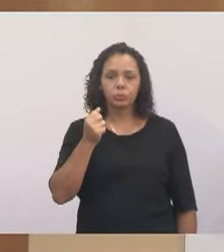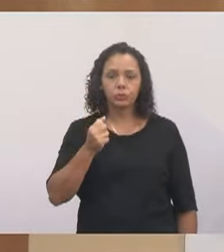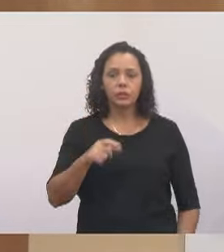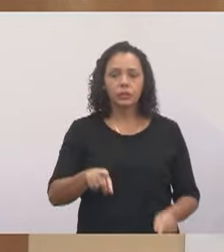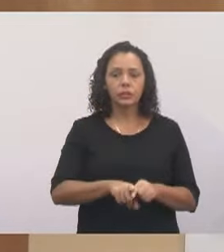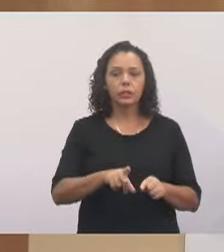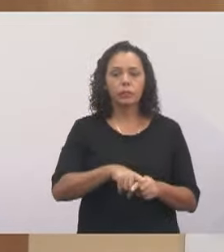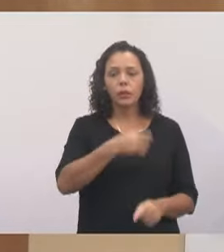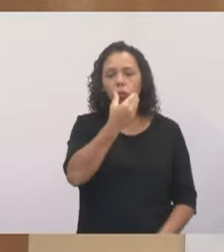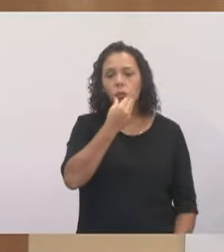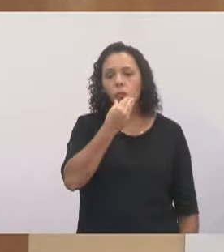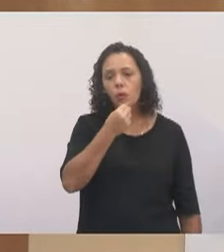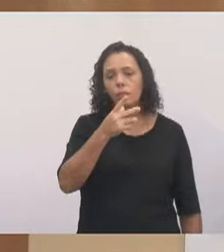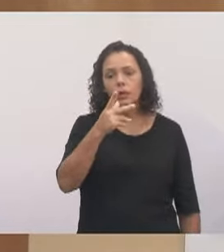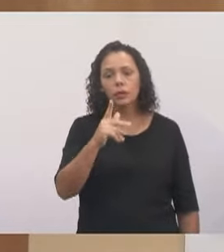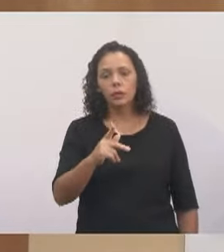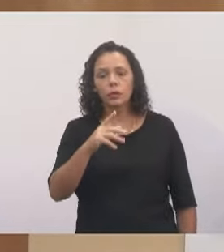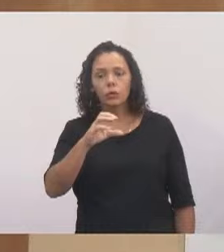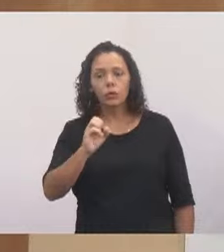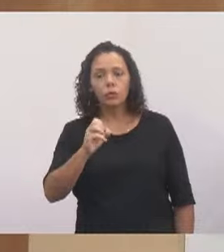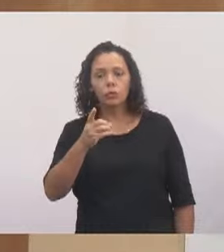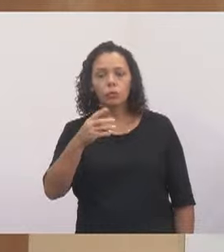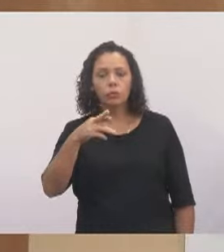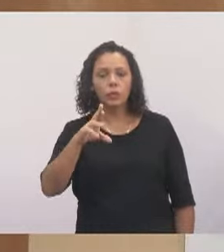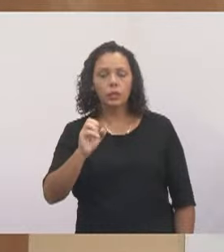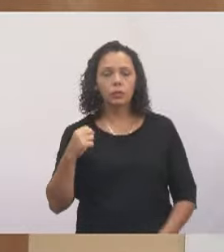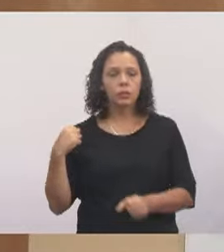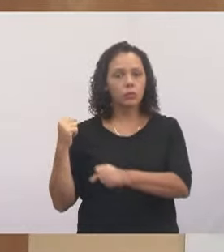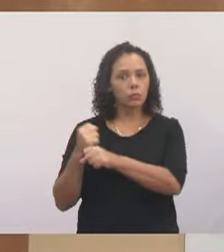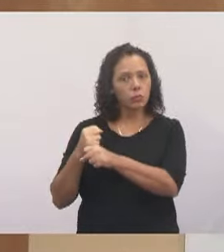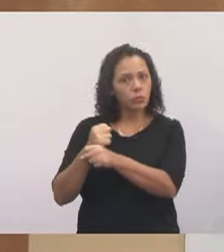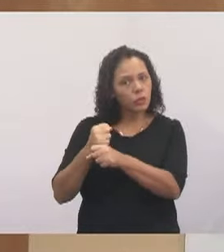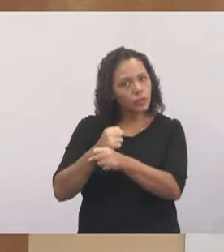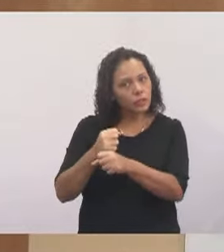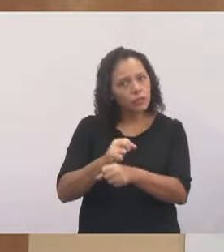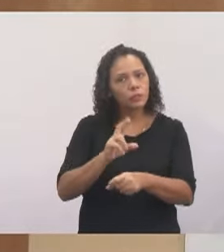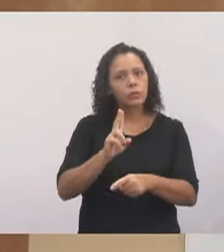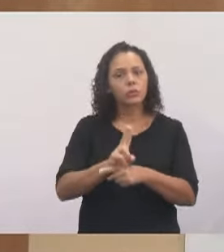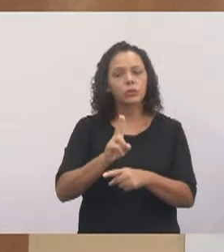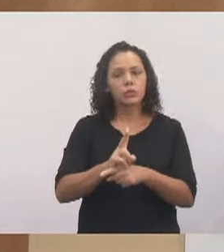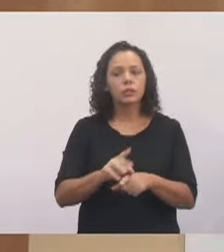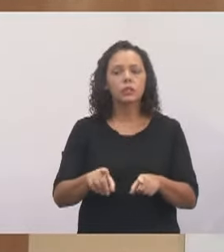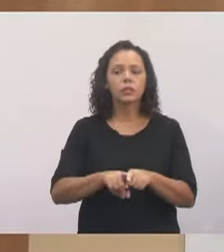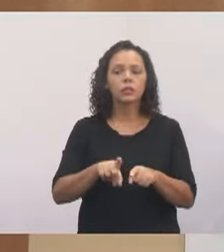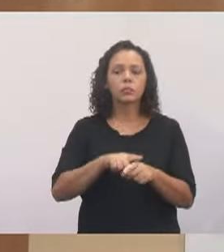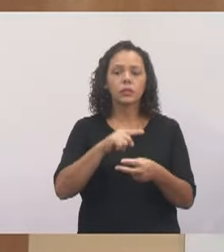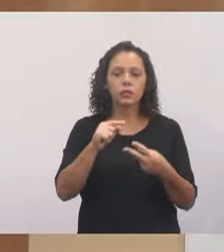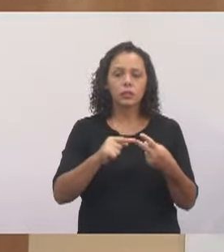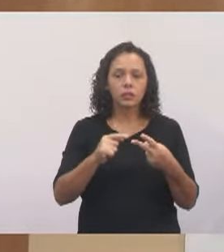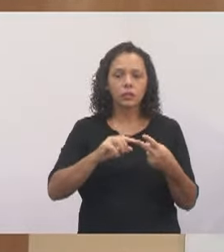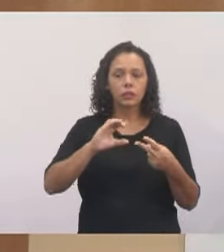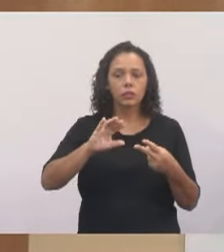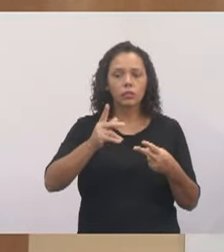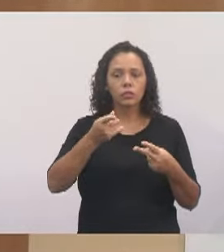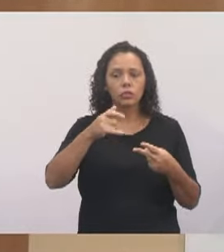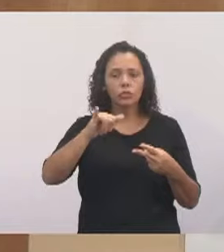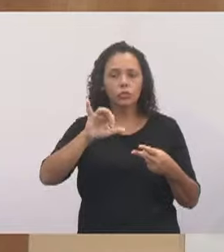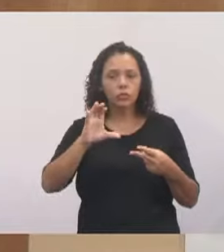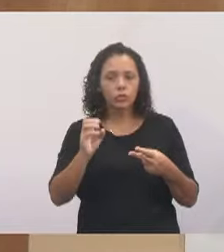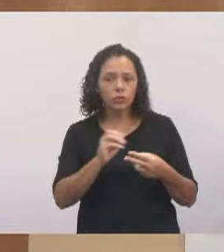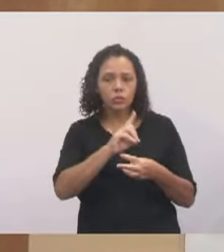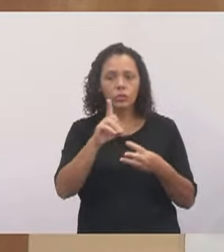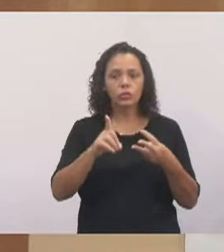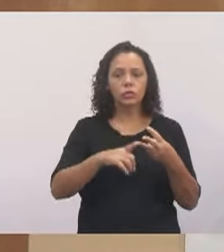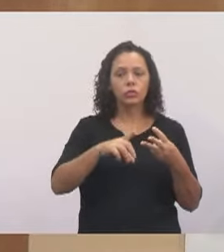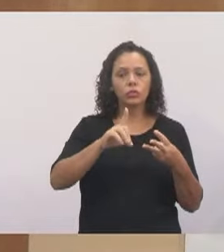Pedro, que também. Pedro Mota, que também por muitos anos esteve lá, seu Chico Sassano, Didi, que é o